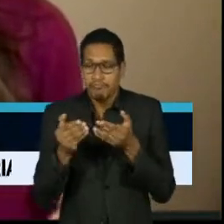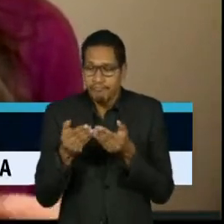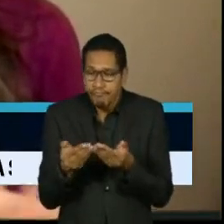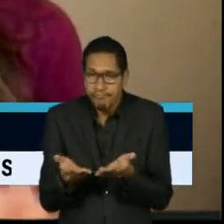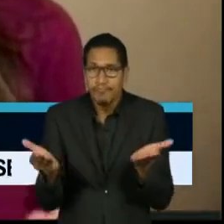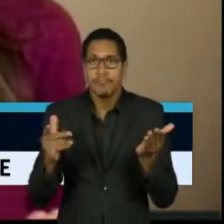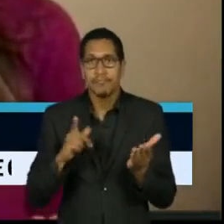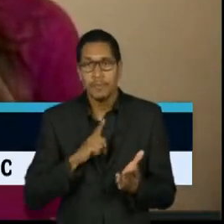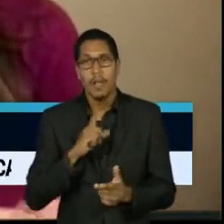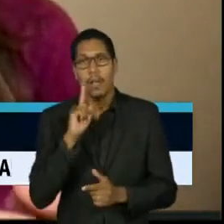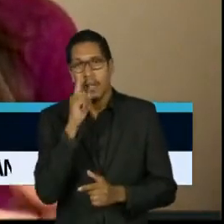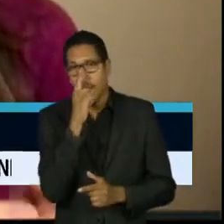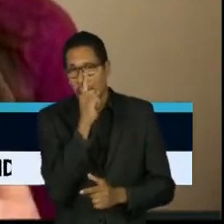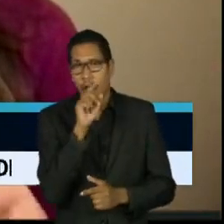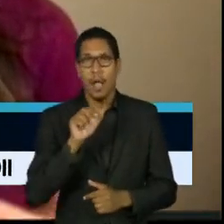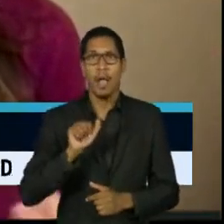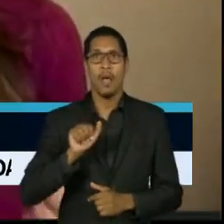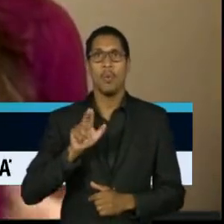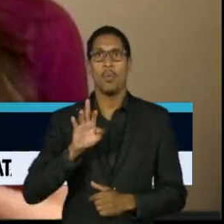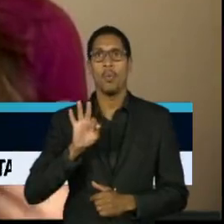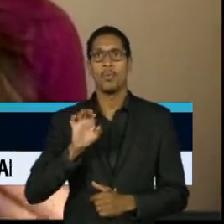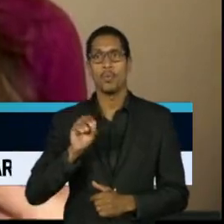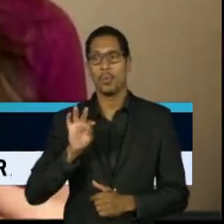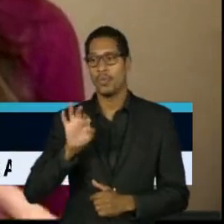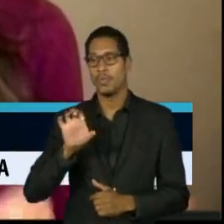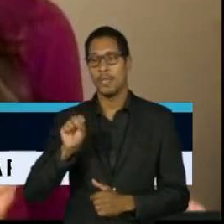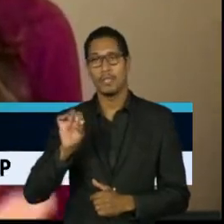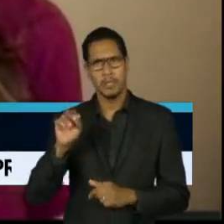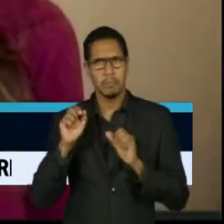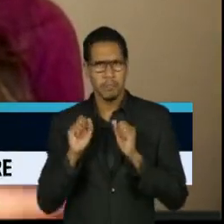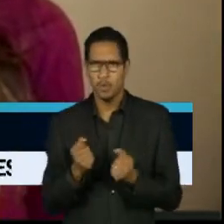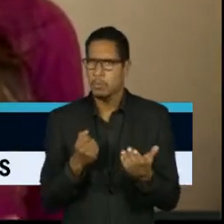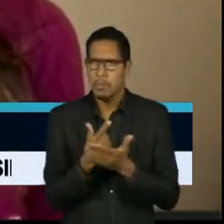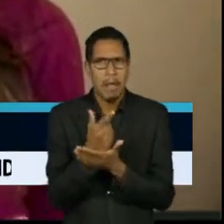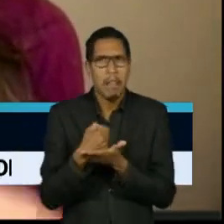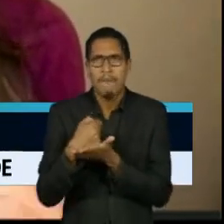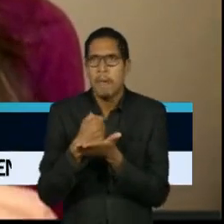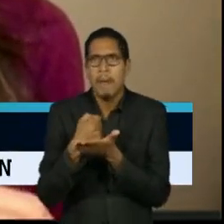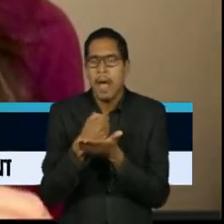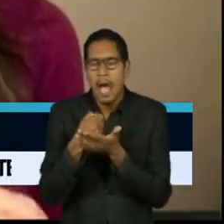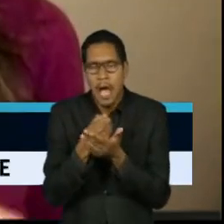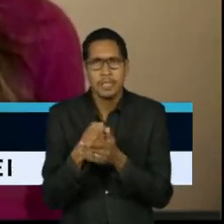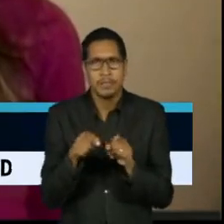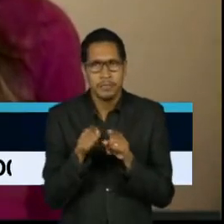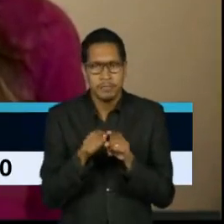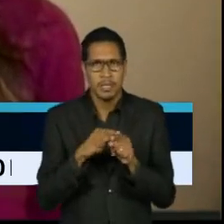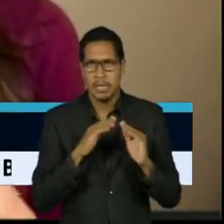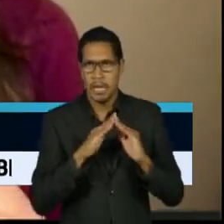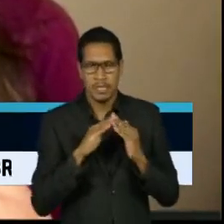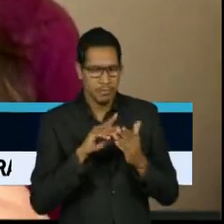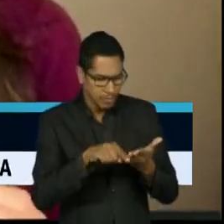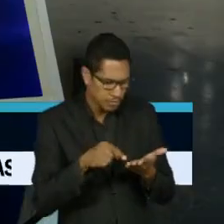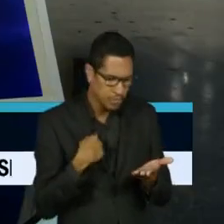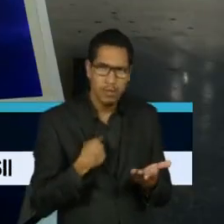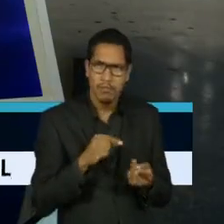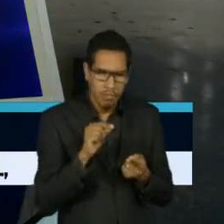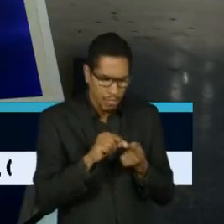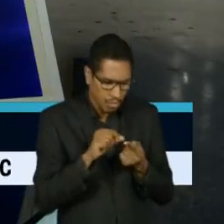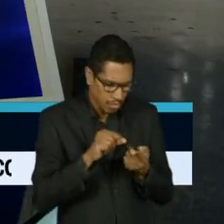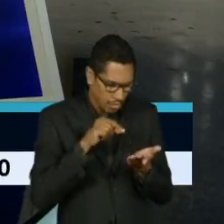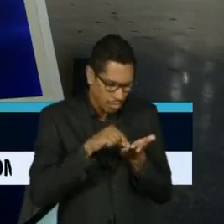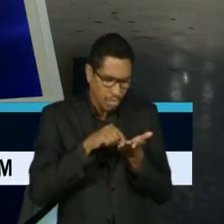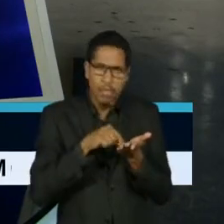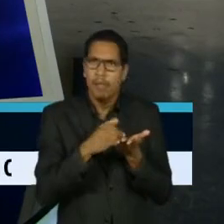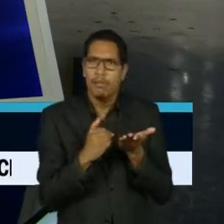desses testes que são os autotestes. Você pode comprar em qualquer farmácia, você se testa e é o teste de antígeno. O